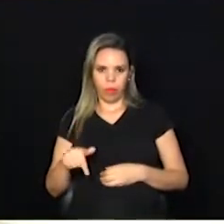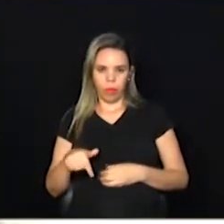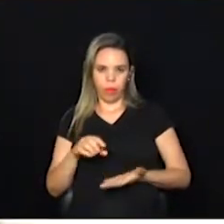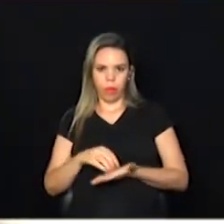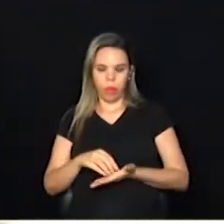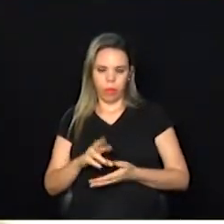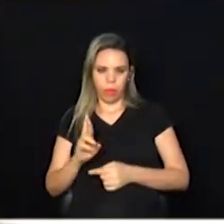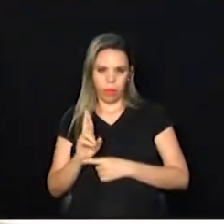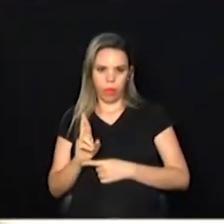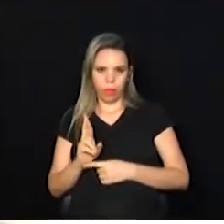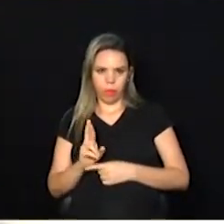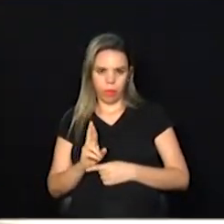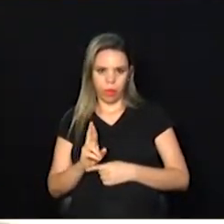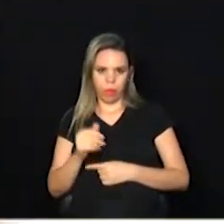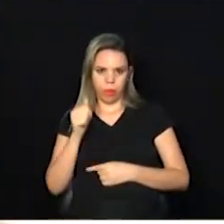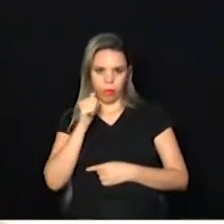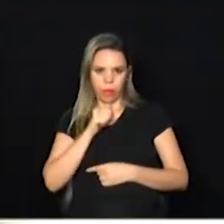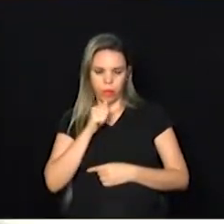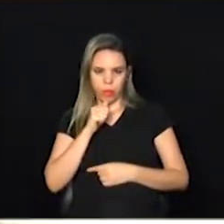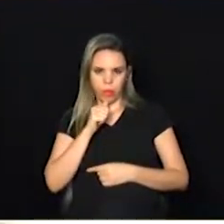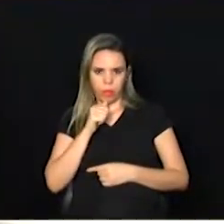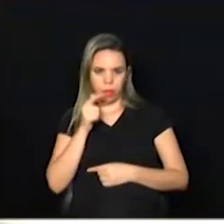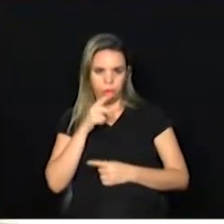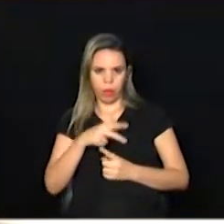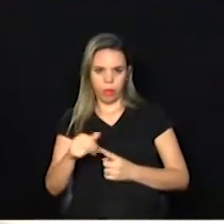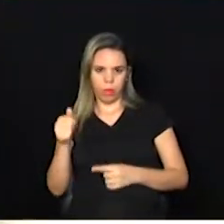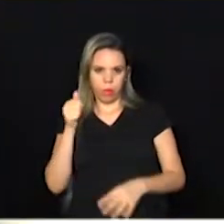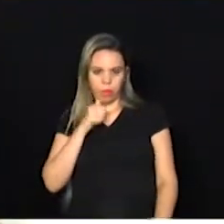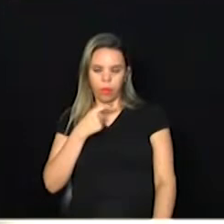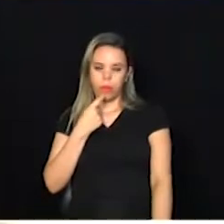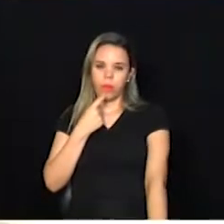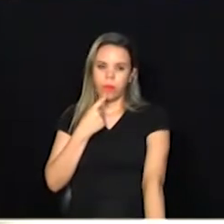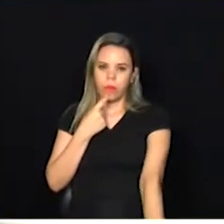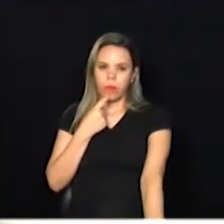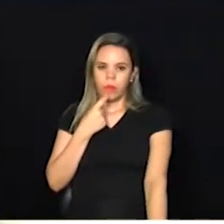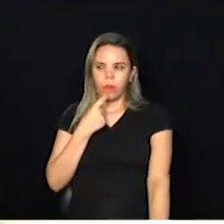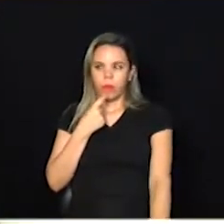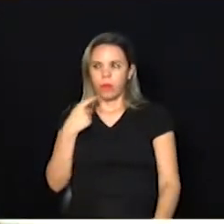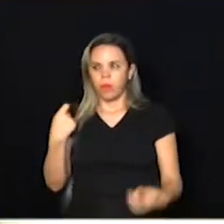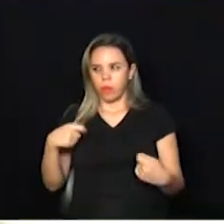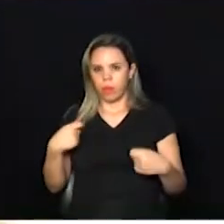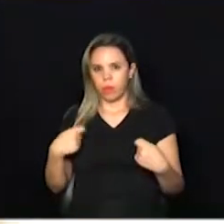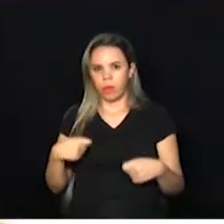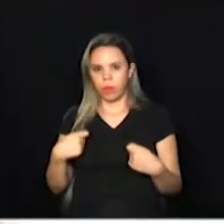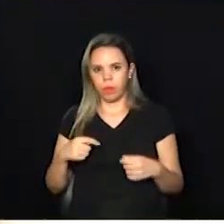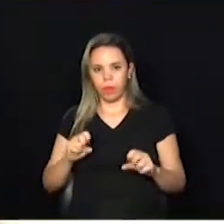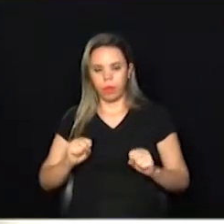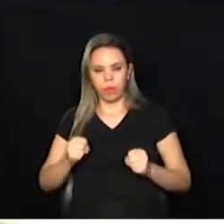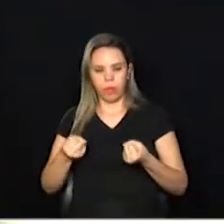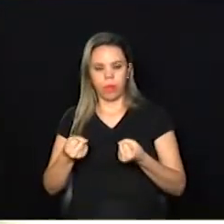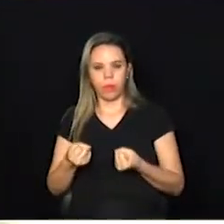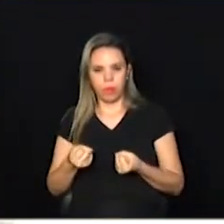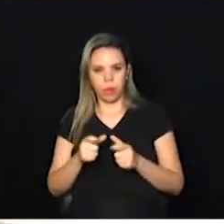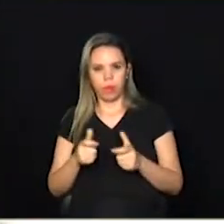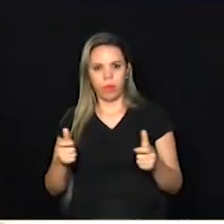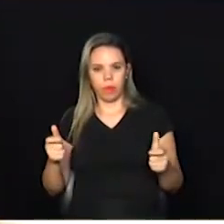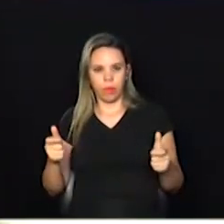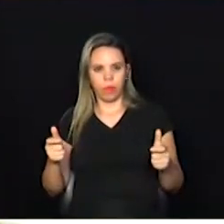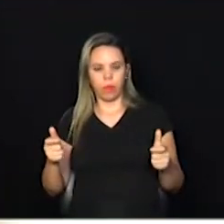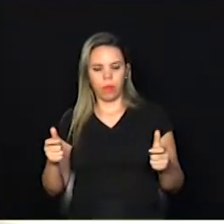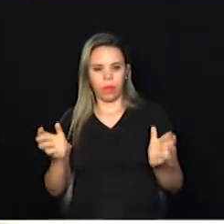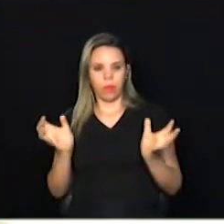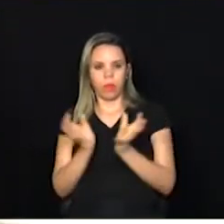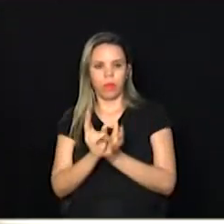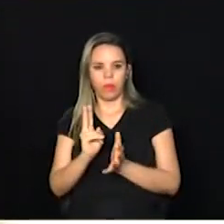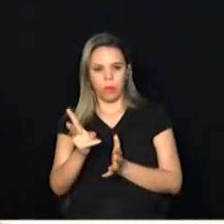de Referência da Mulher, que foi uma conquista das mulheres de Campinas e que precisa ser fortalecido e ampliado. E a comissão vai